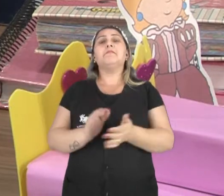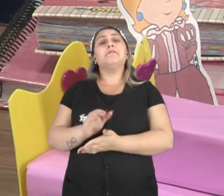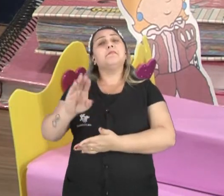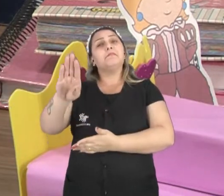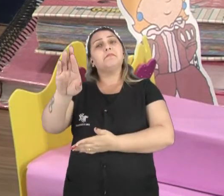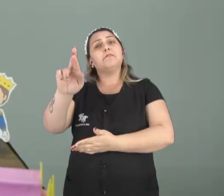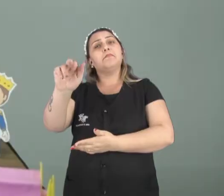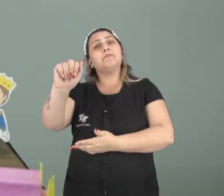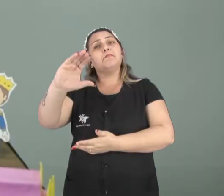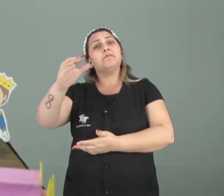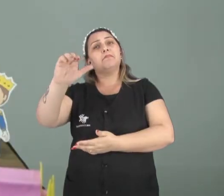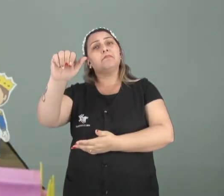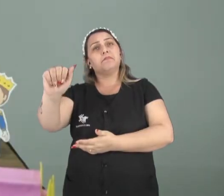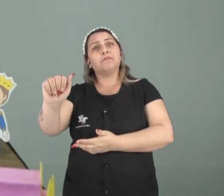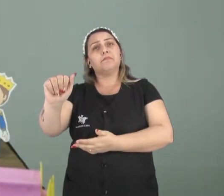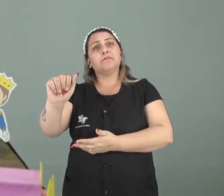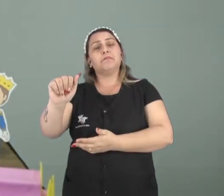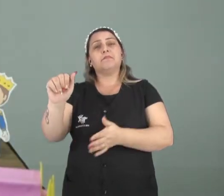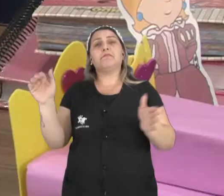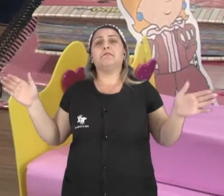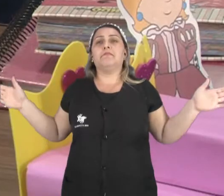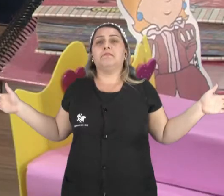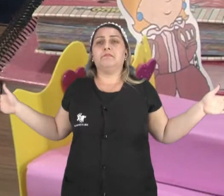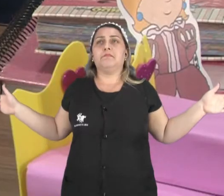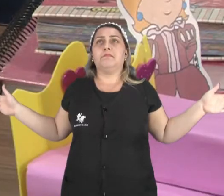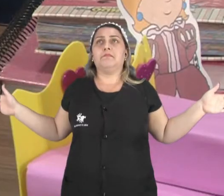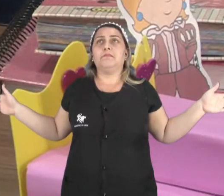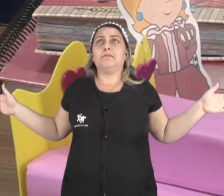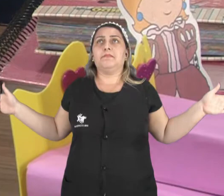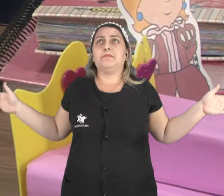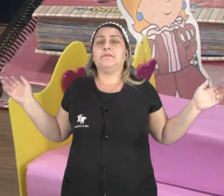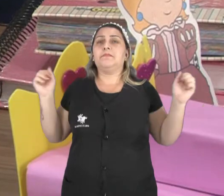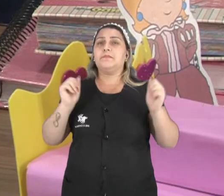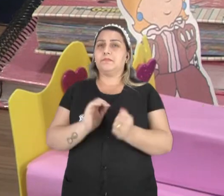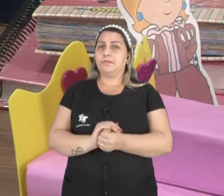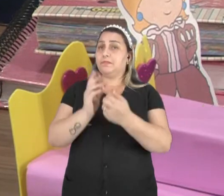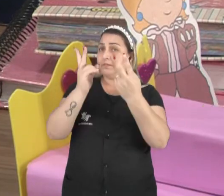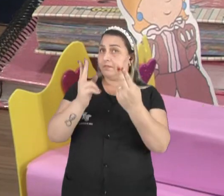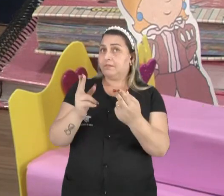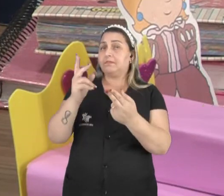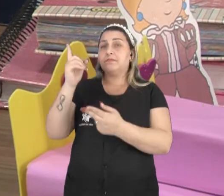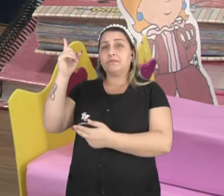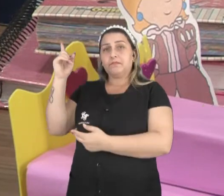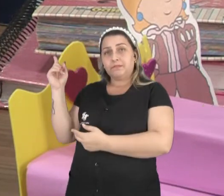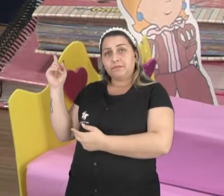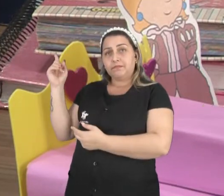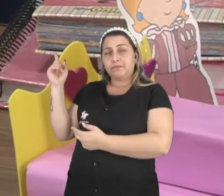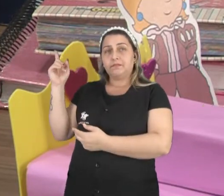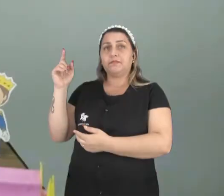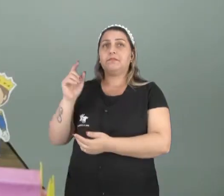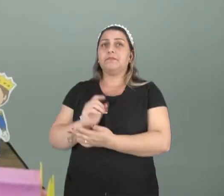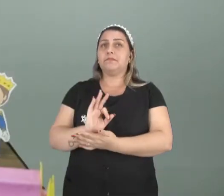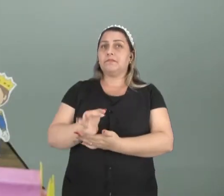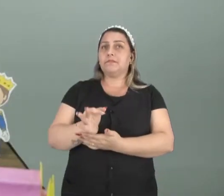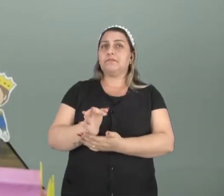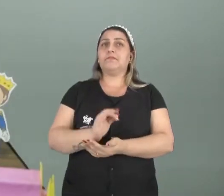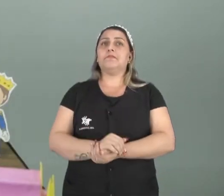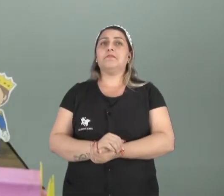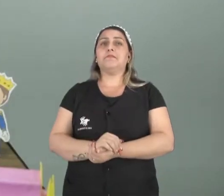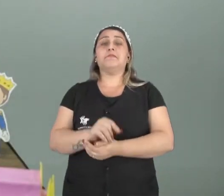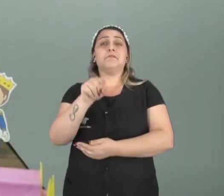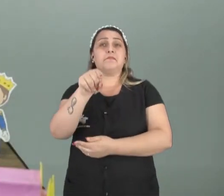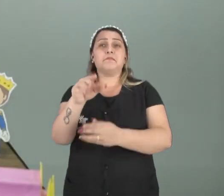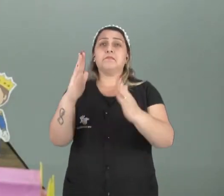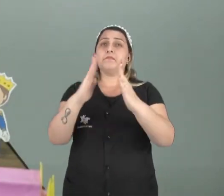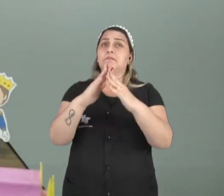é quando nós medimos com os nossos 2 braços abertos, igual está aqui nessa figura, certo? Mas você